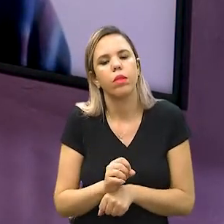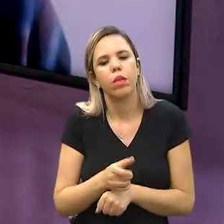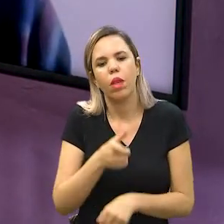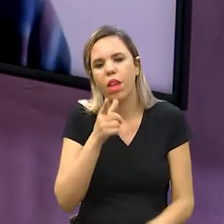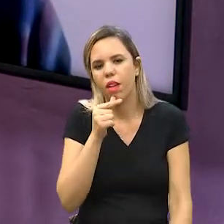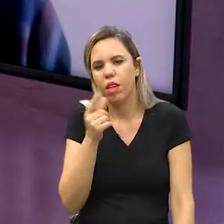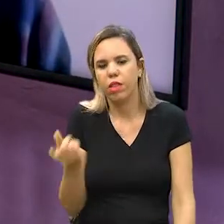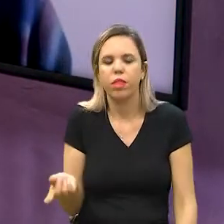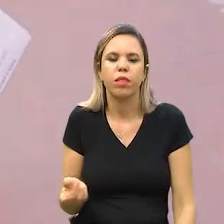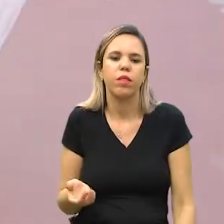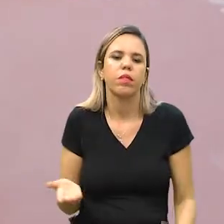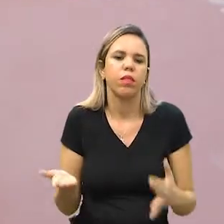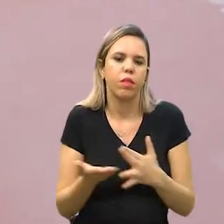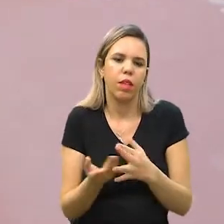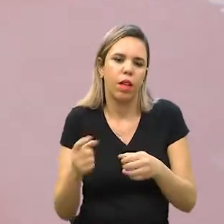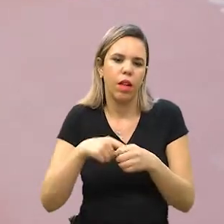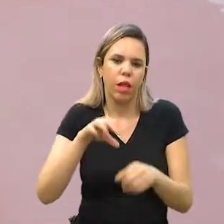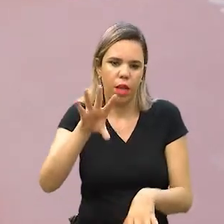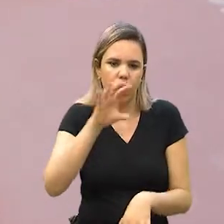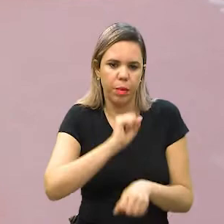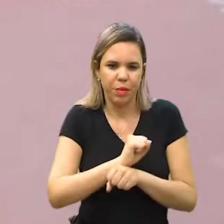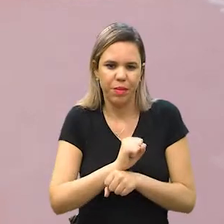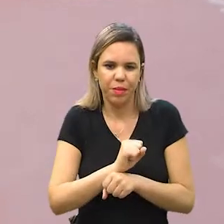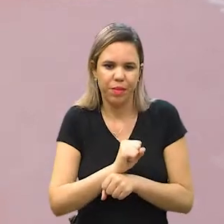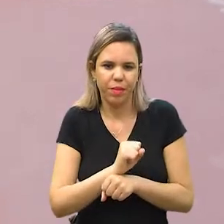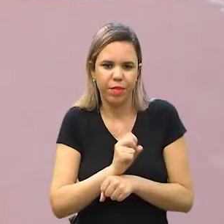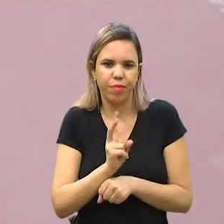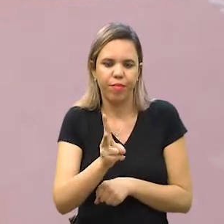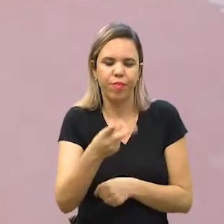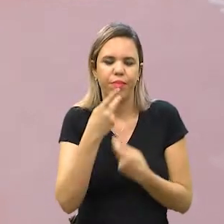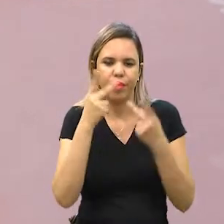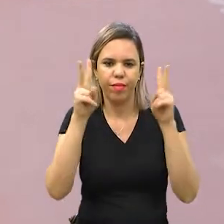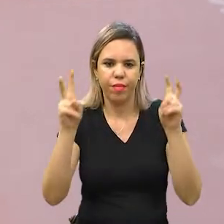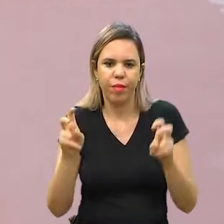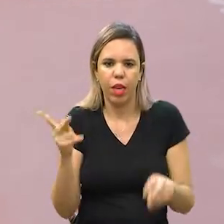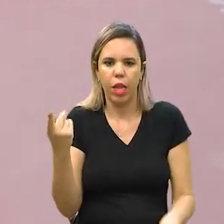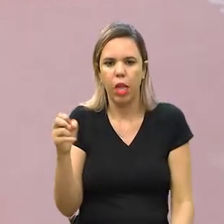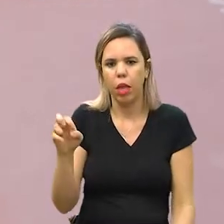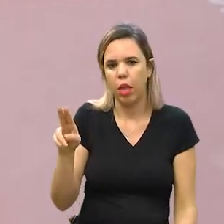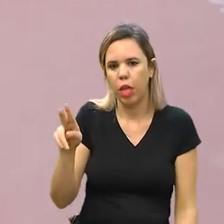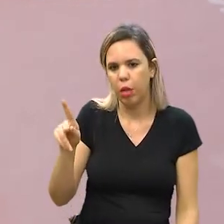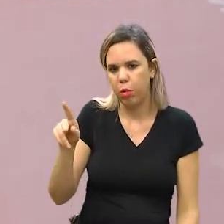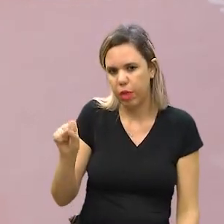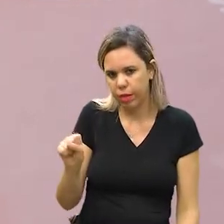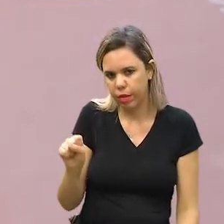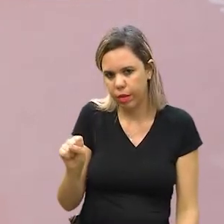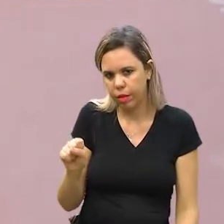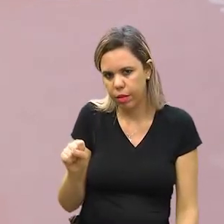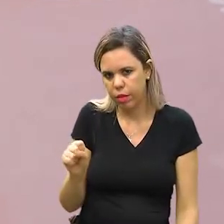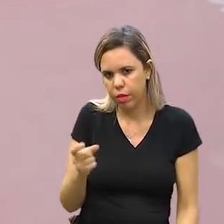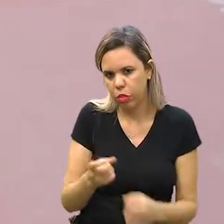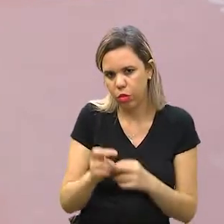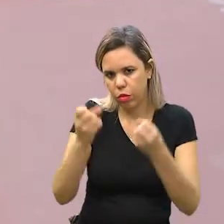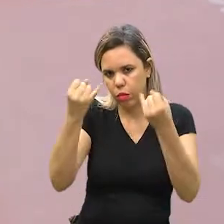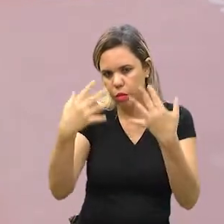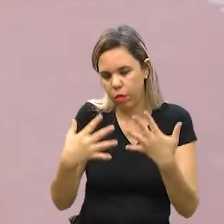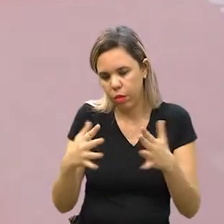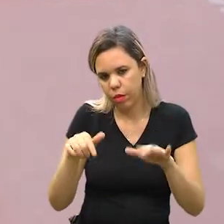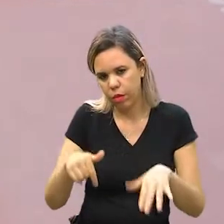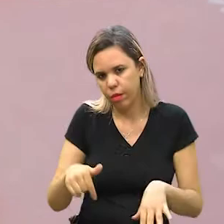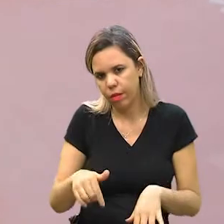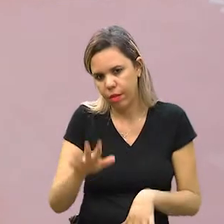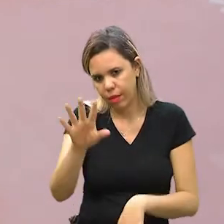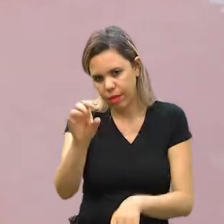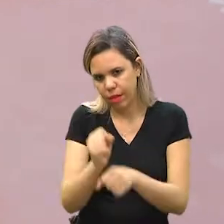pausa para beber aquela água. A gente volta já já para continuar falando sobre herpes zoster. O doutor ainda tem muito